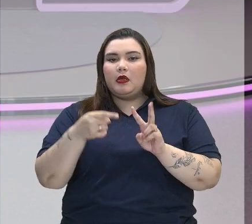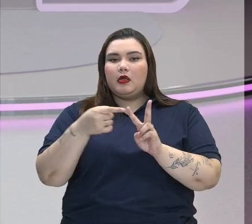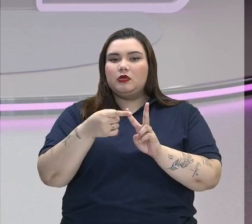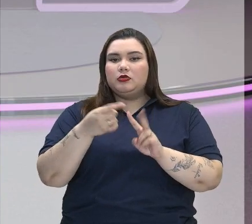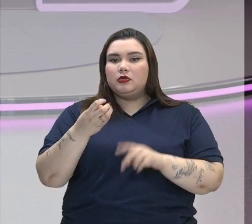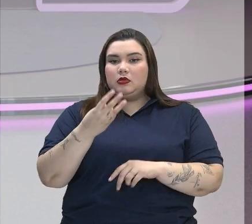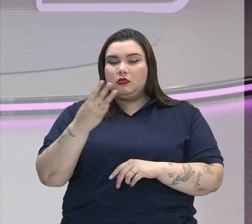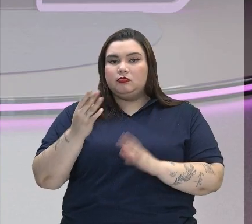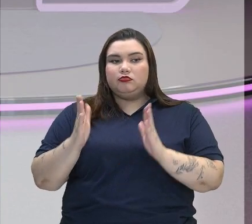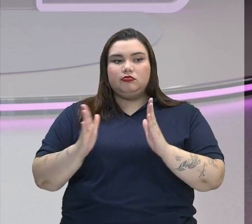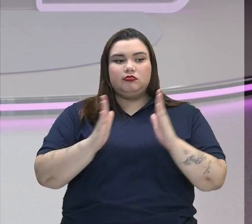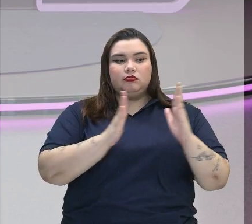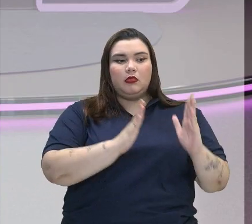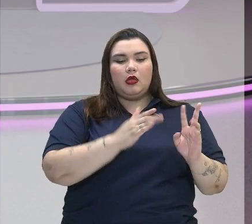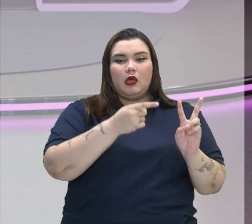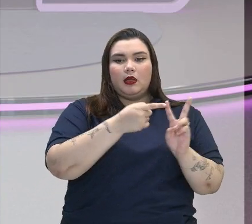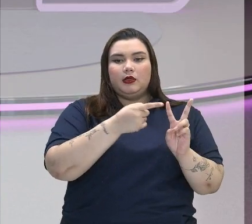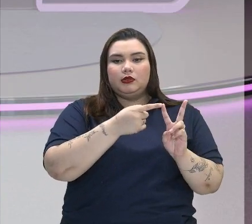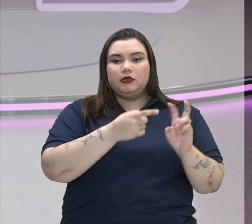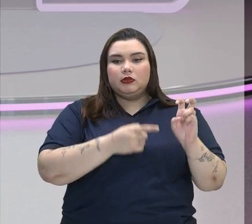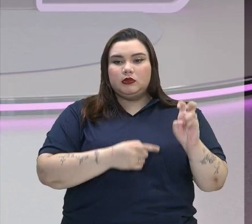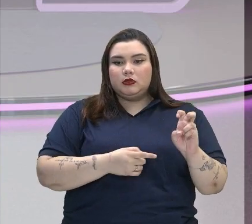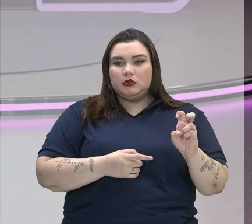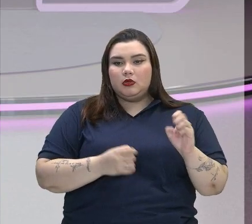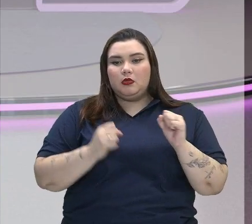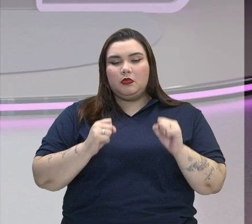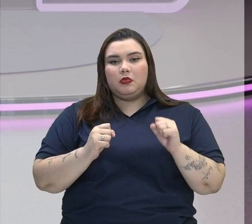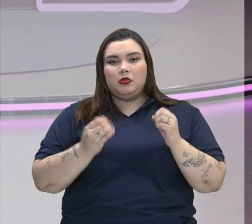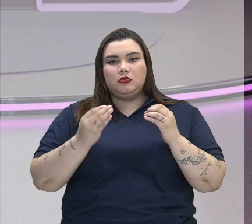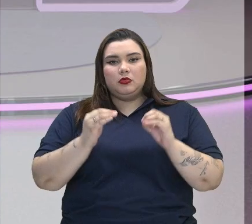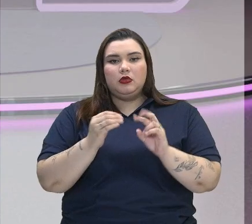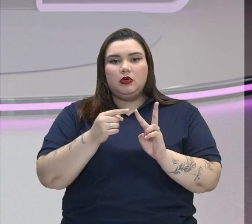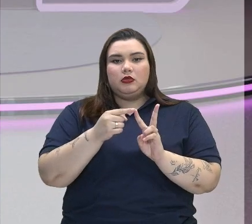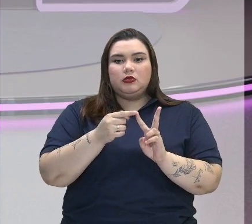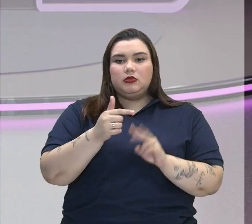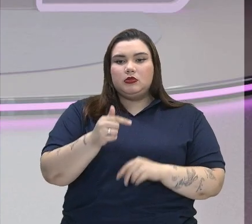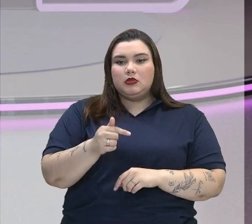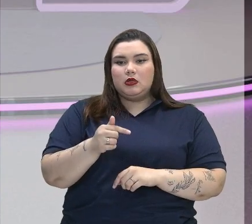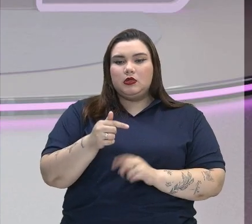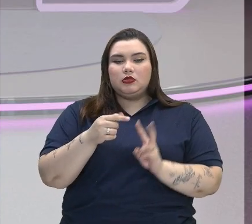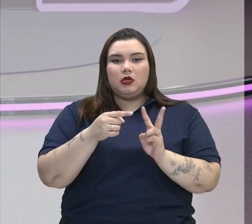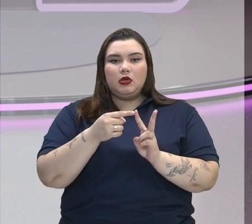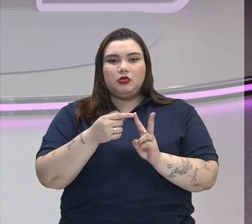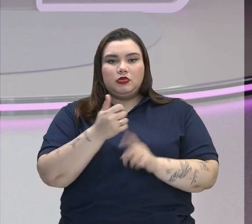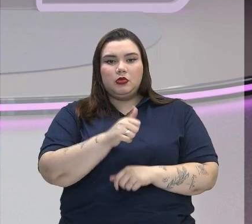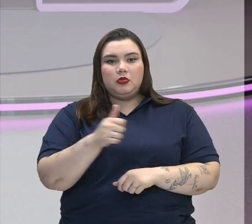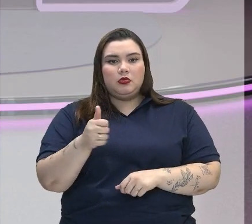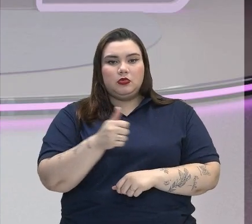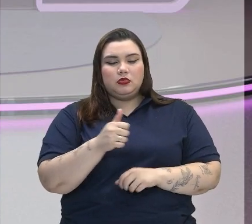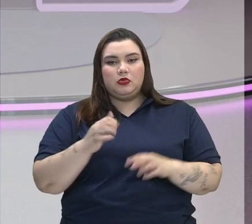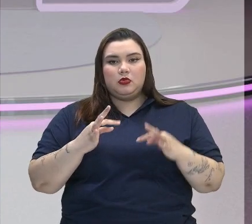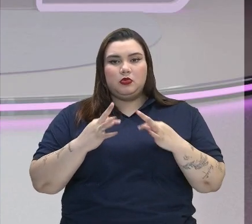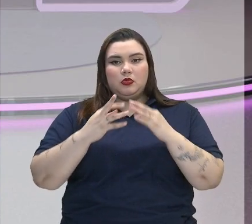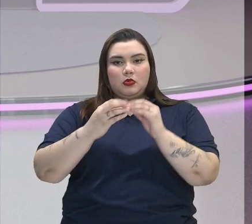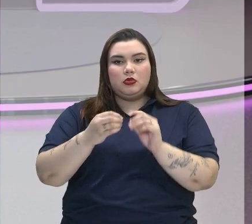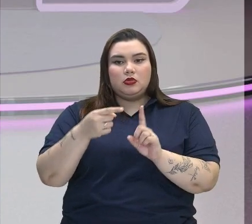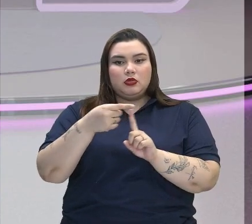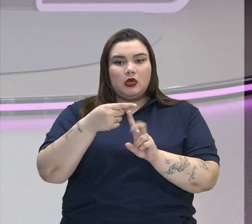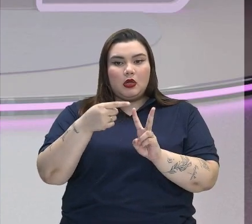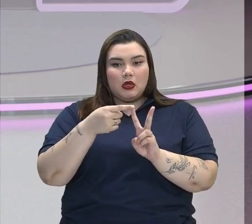a raiz de 5. Mas eu também poderia colocar a raiz de 7, a raiz de 11. Todas essas raízes são